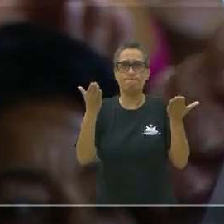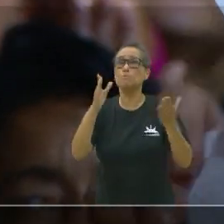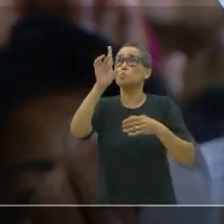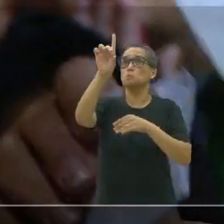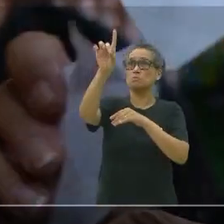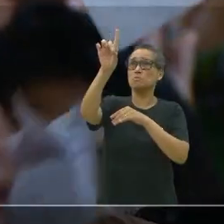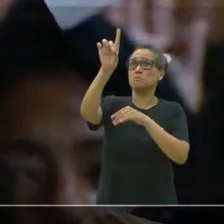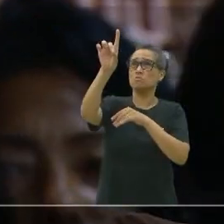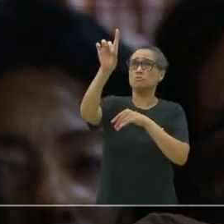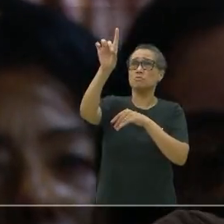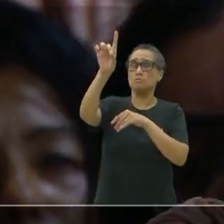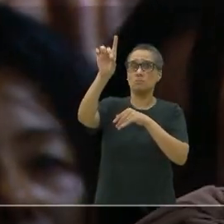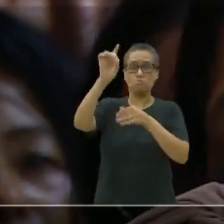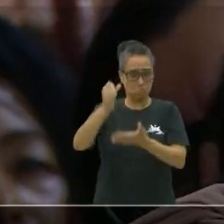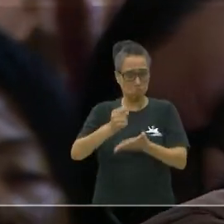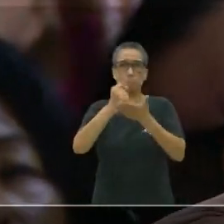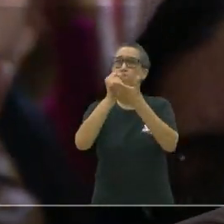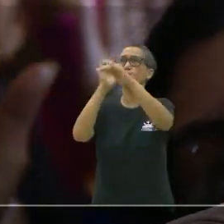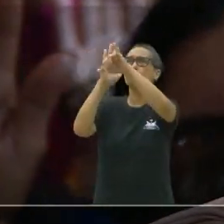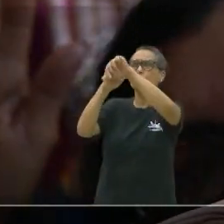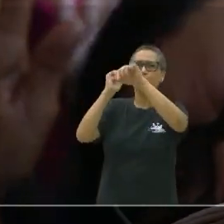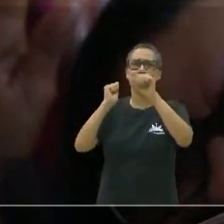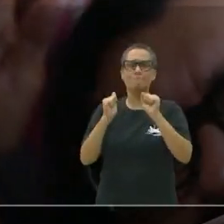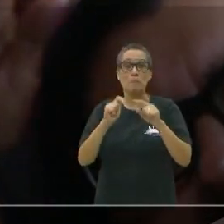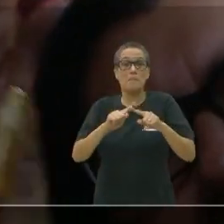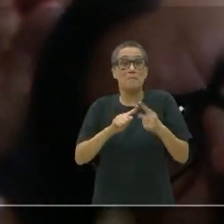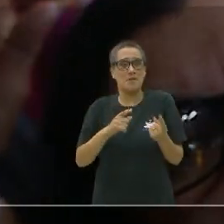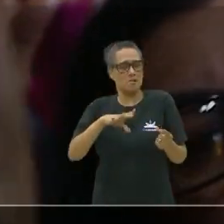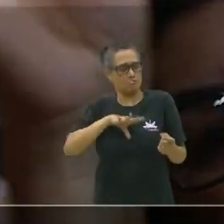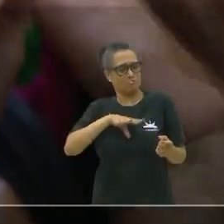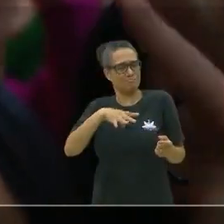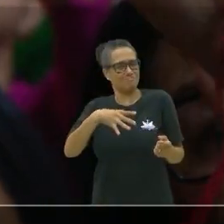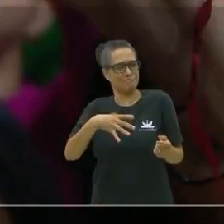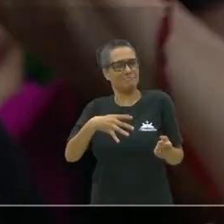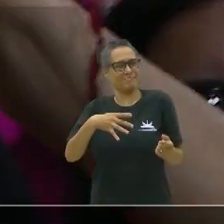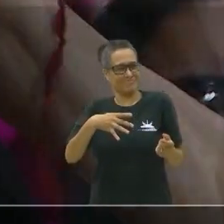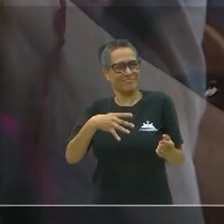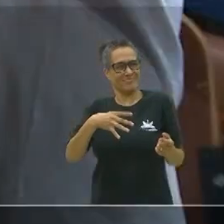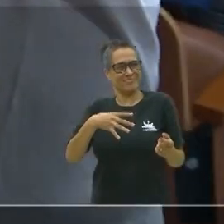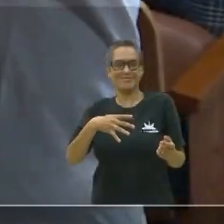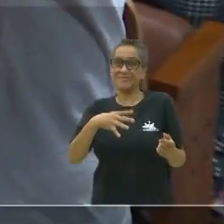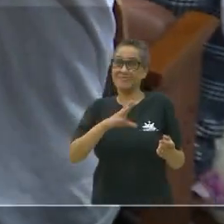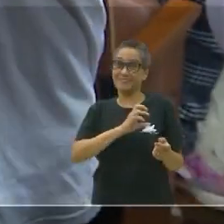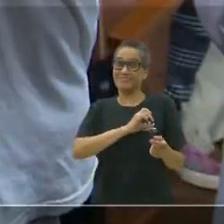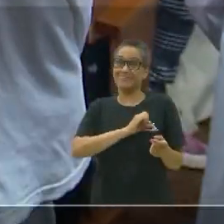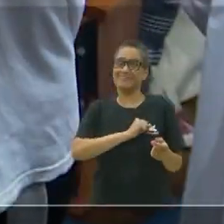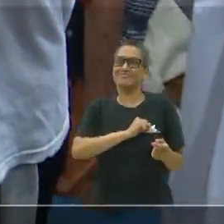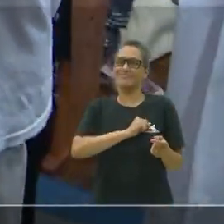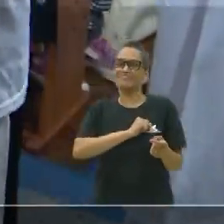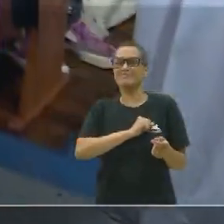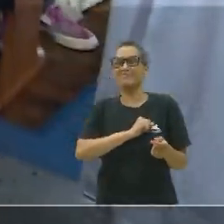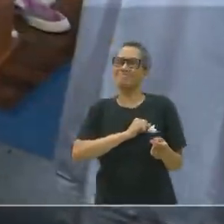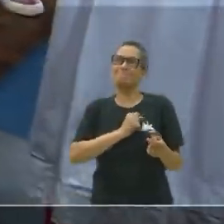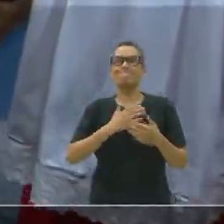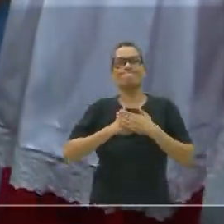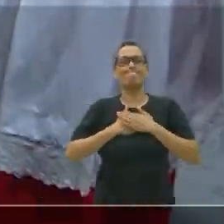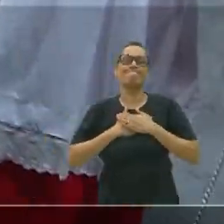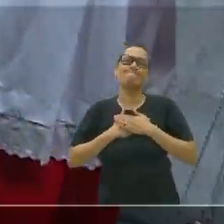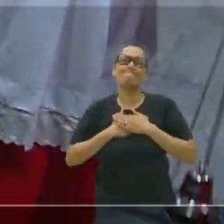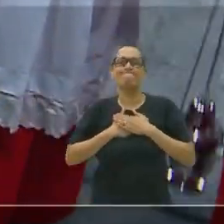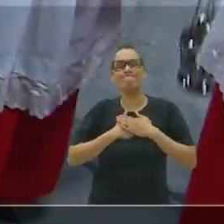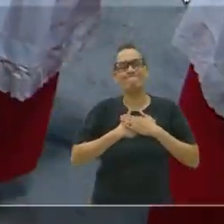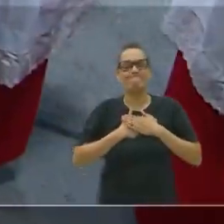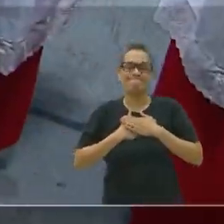Deus e Salvador, mas eu me atrevo a te chamar de meu amor. Declara teu amor pelo